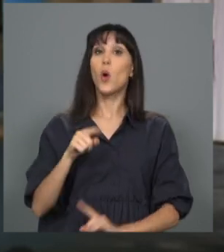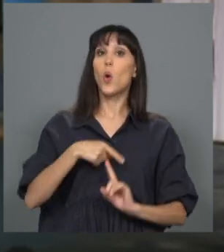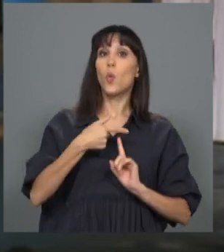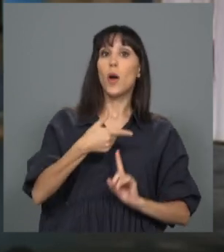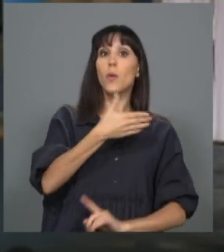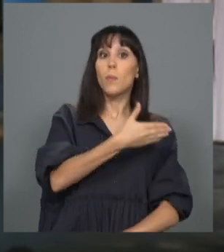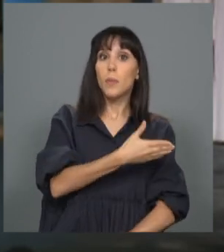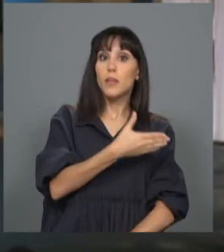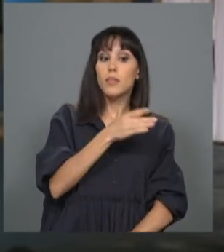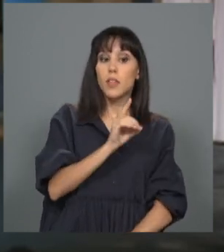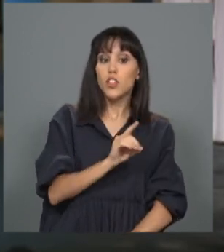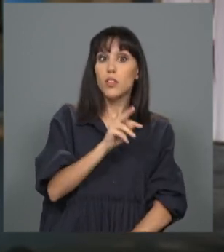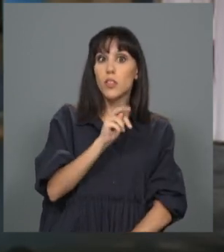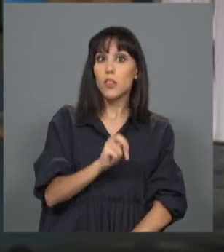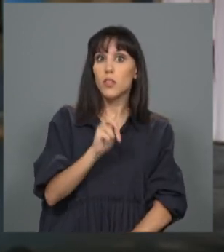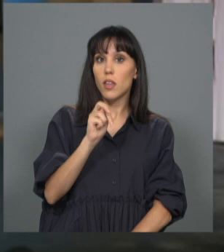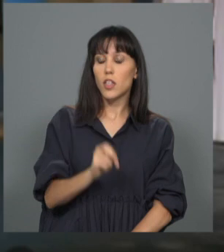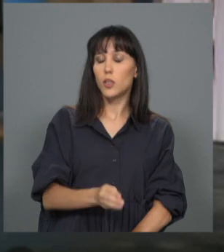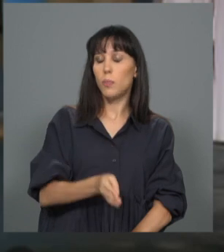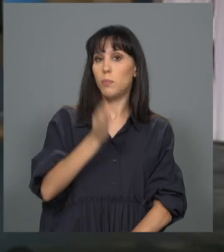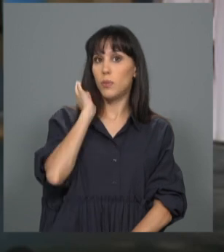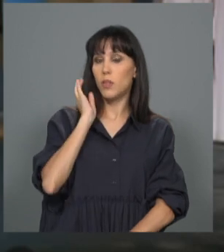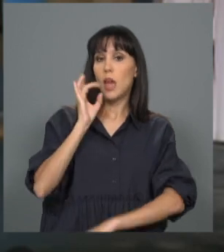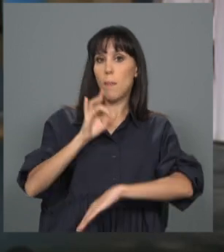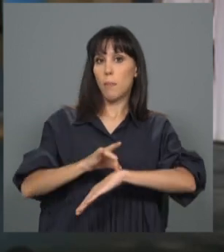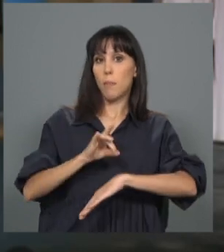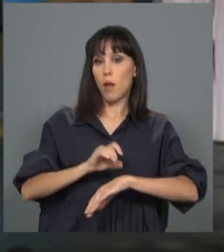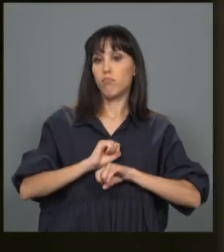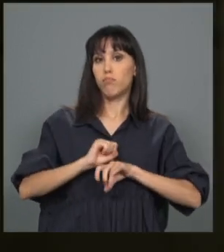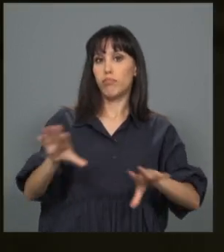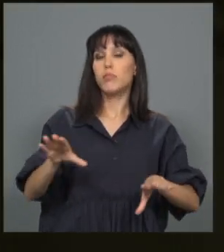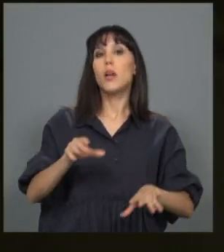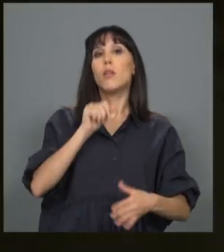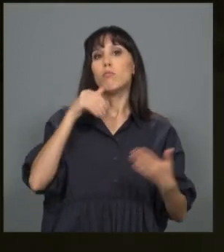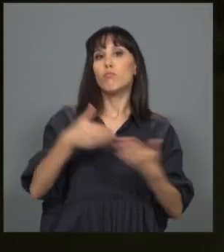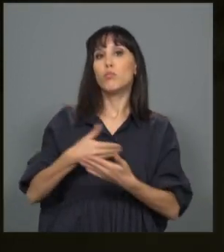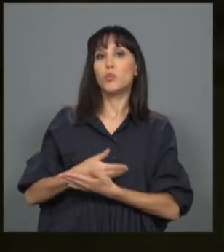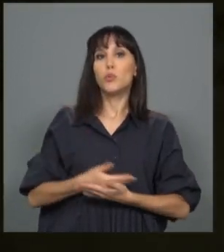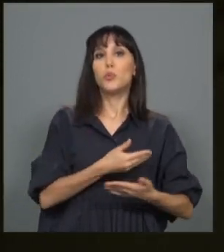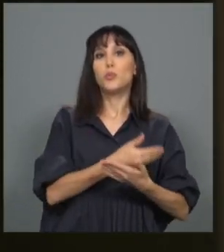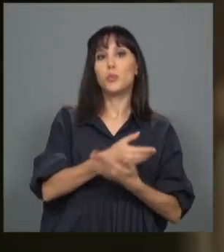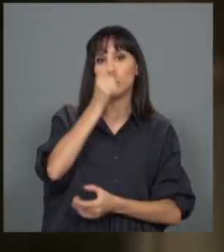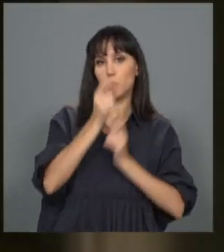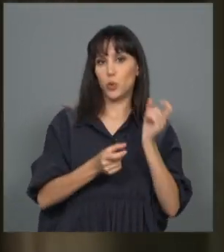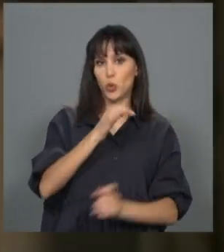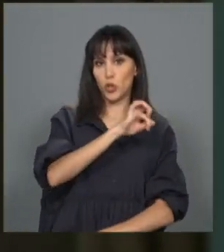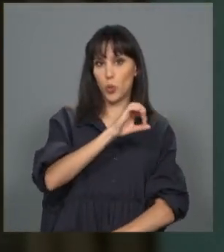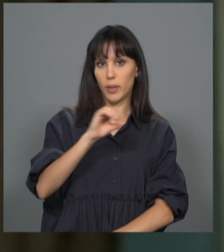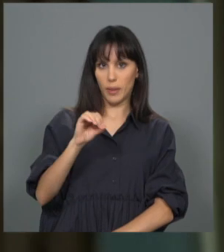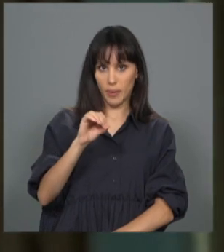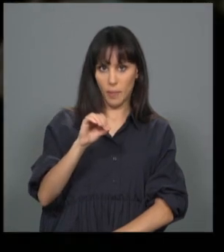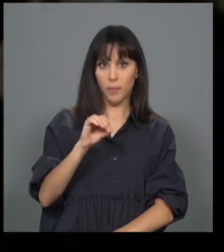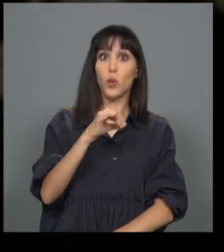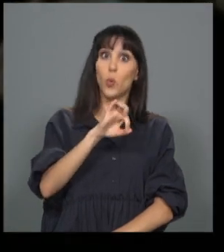1633. Rapidamente, a peste matou 80 pessoas. O Conselho da Comunidade